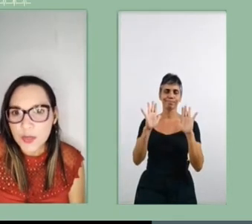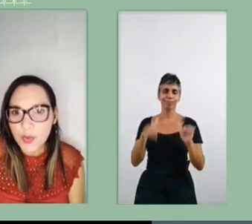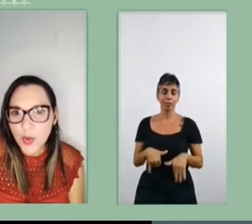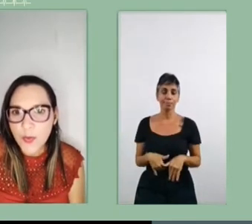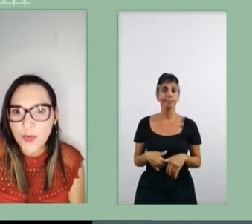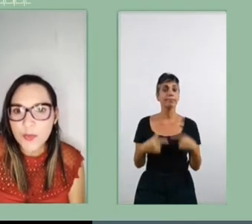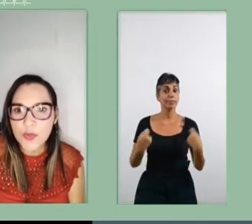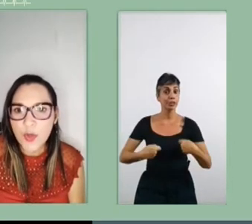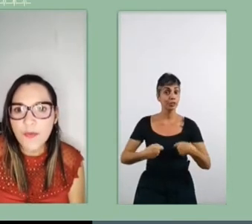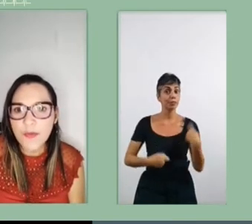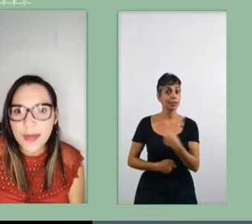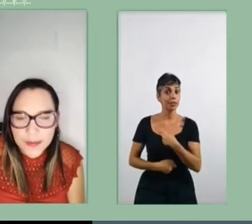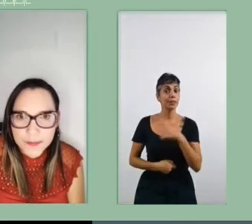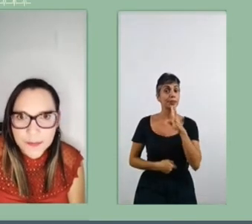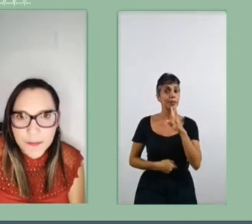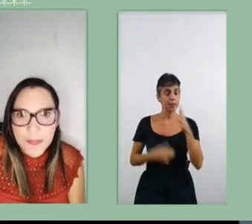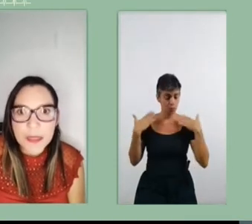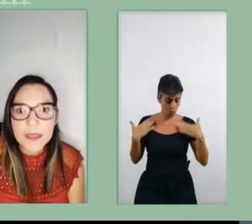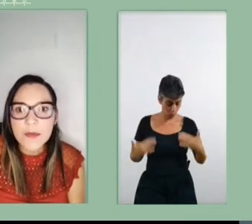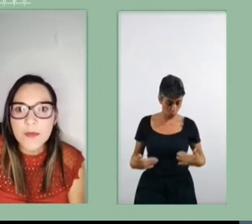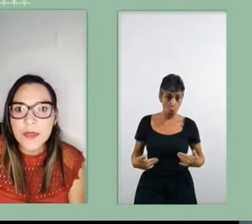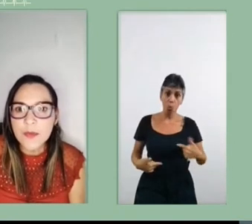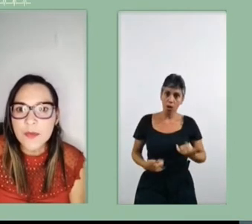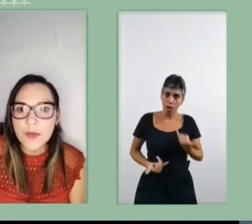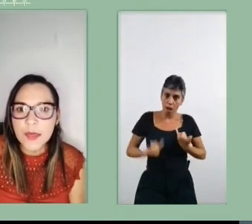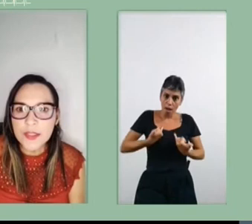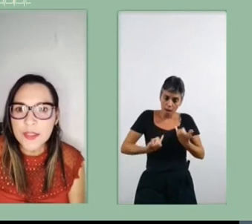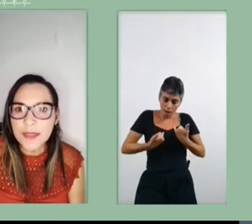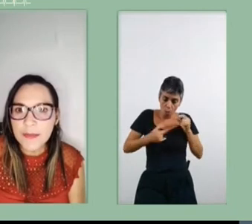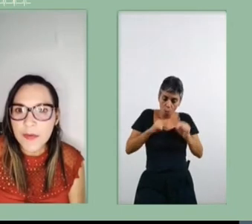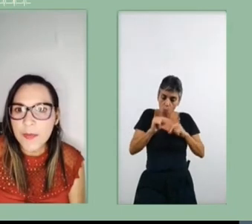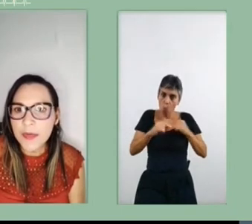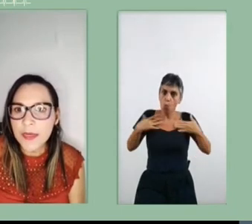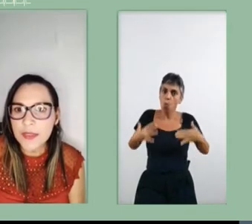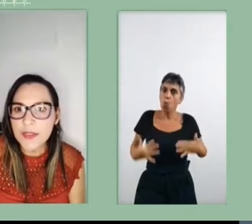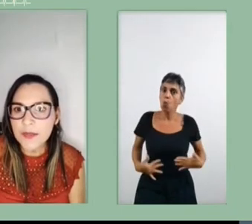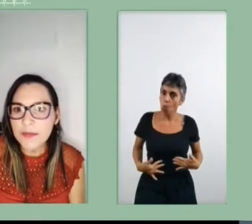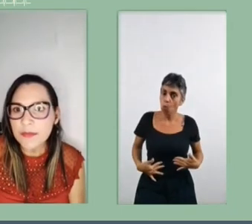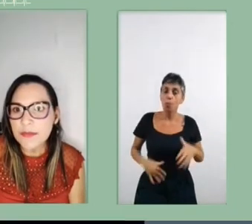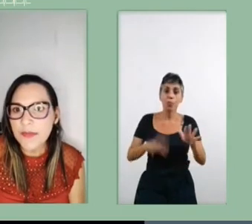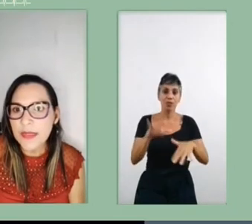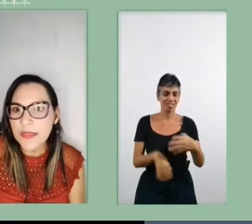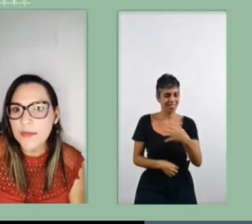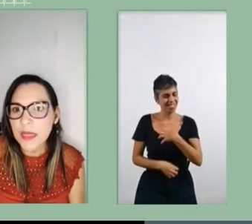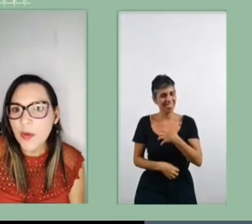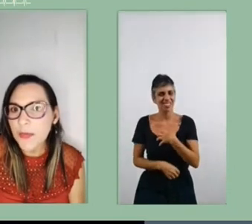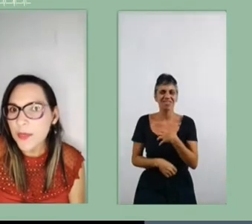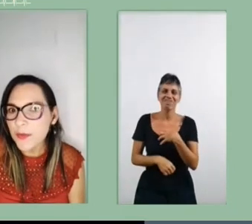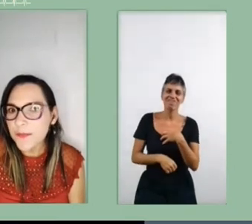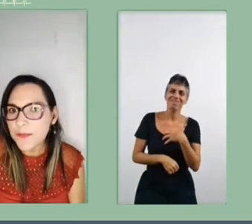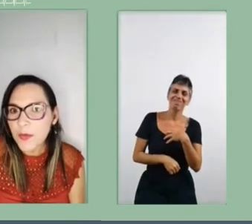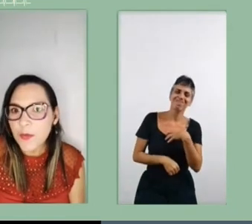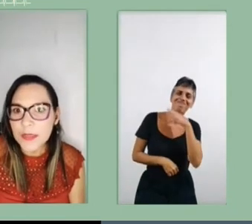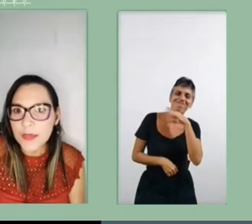conhece o nosso corpo fala, então, quando a gente está mal é porque a gente, na verdade, não tem